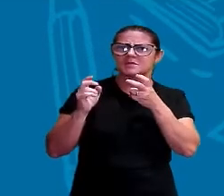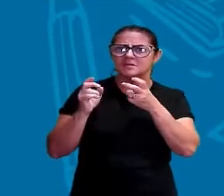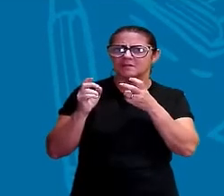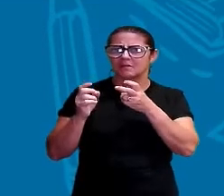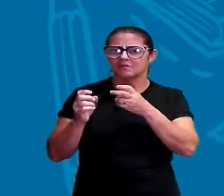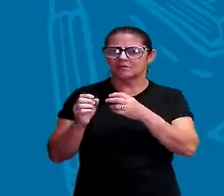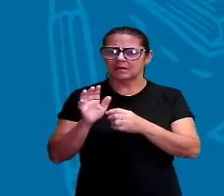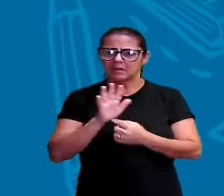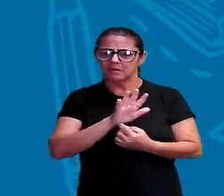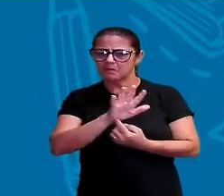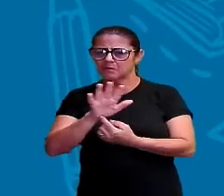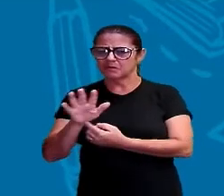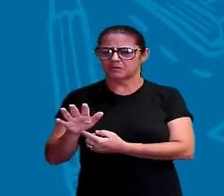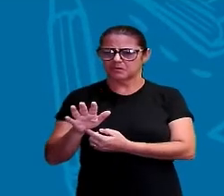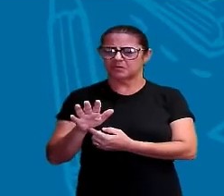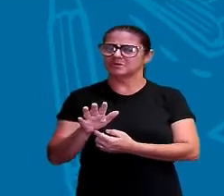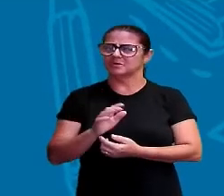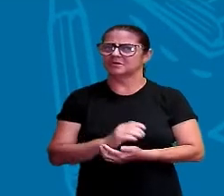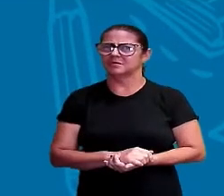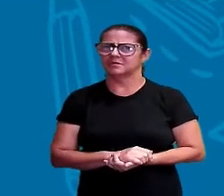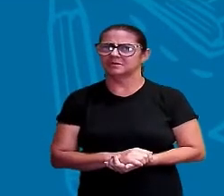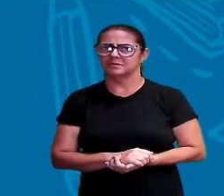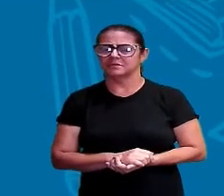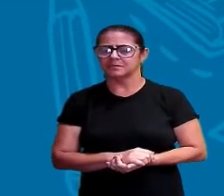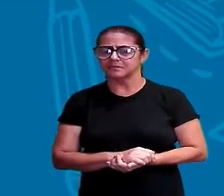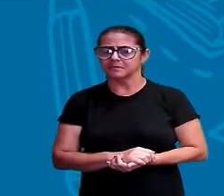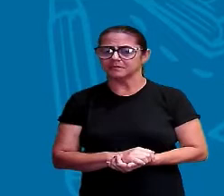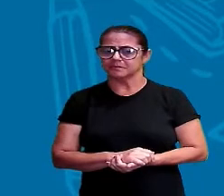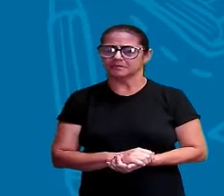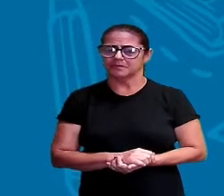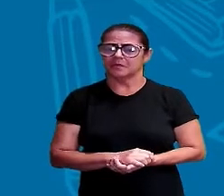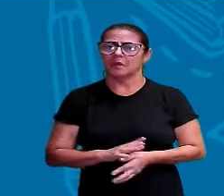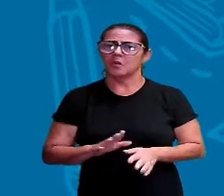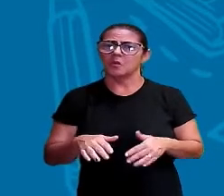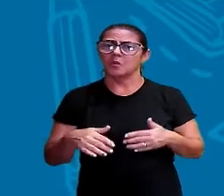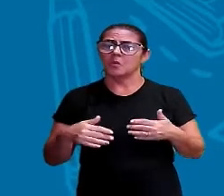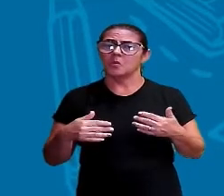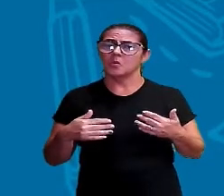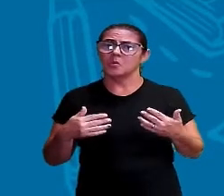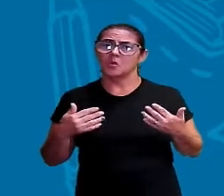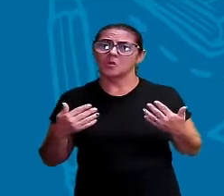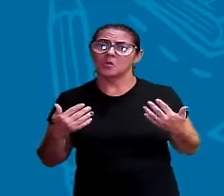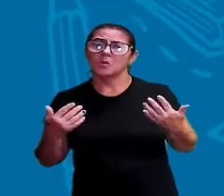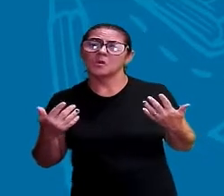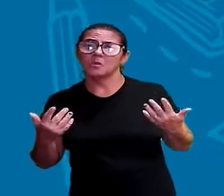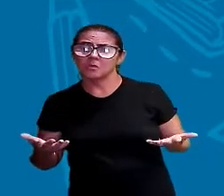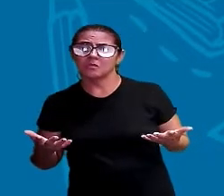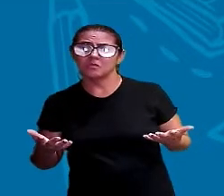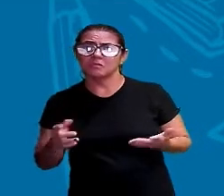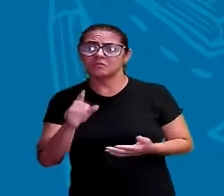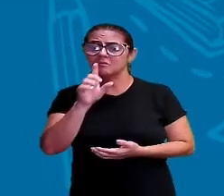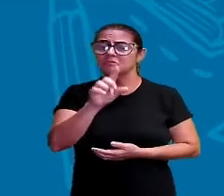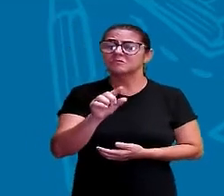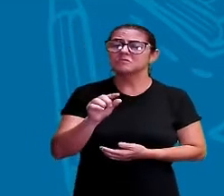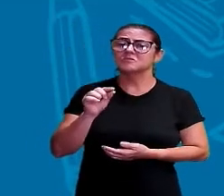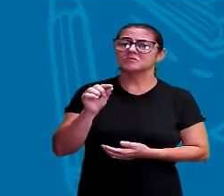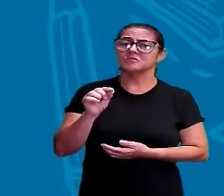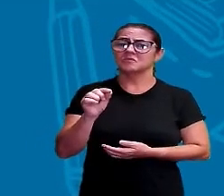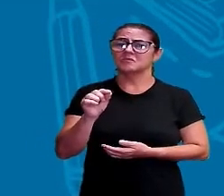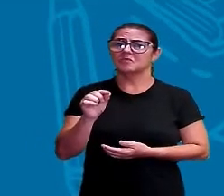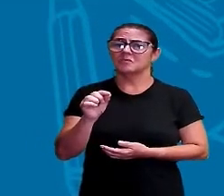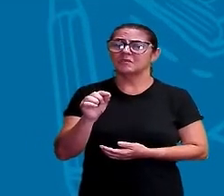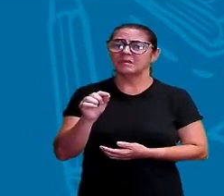imagem, que a imagem pode nos ajudar. Ela diz, qual opção, vejam só, qual opção